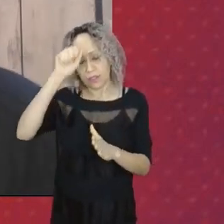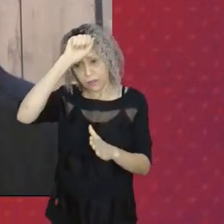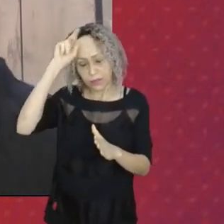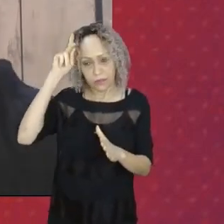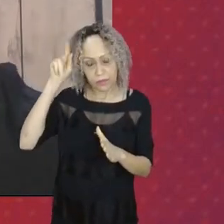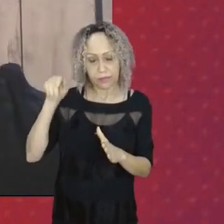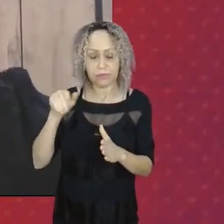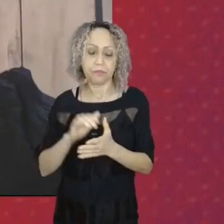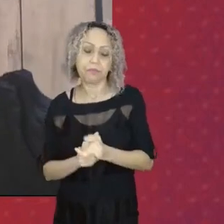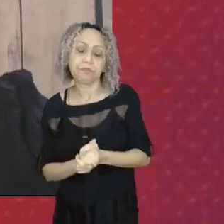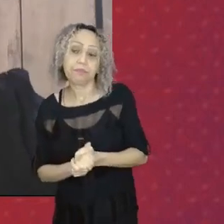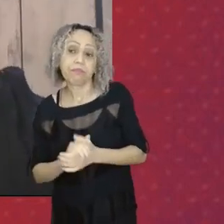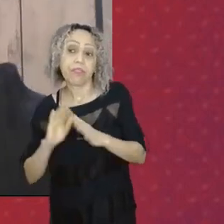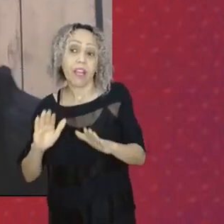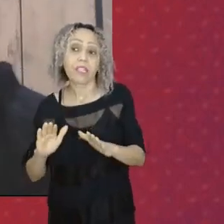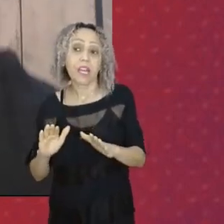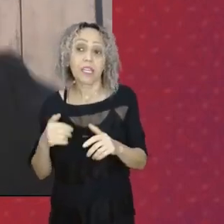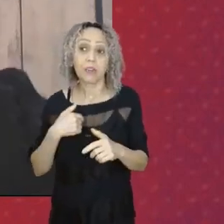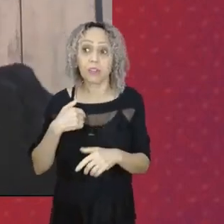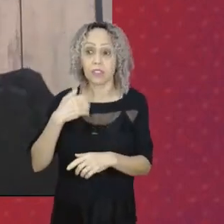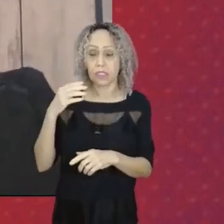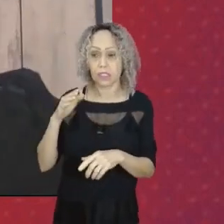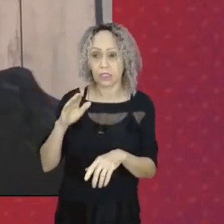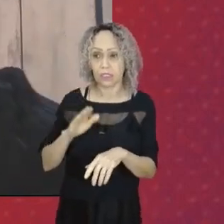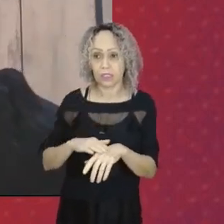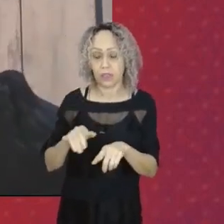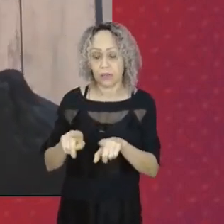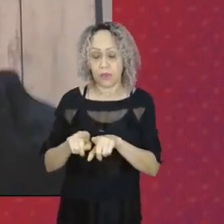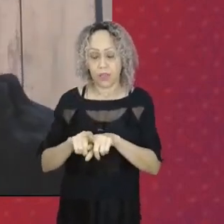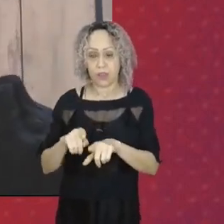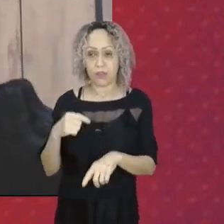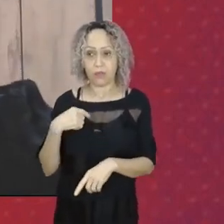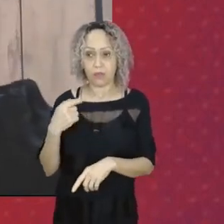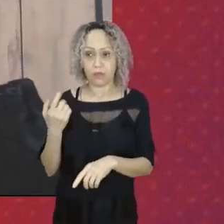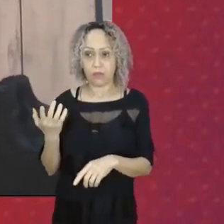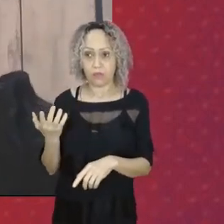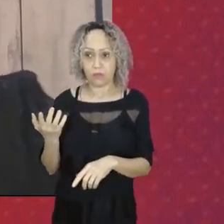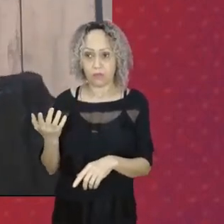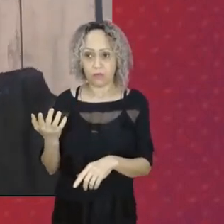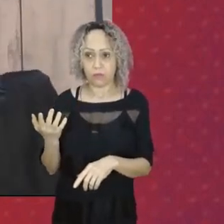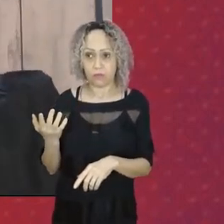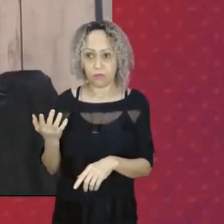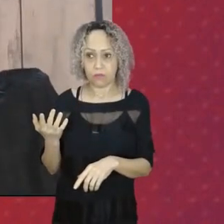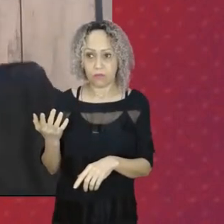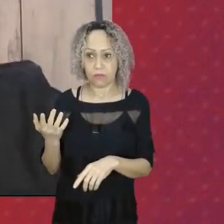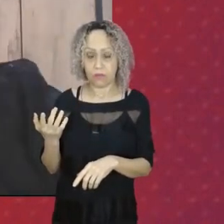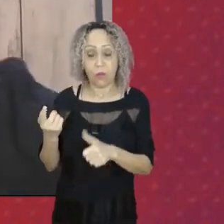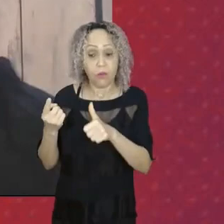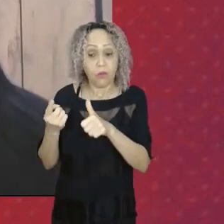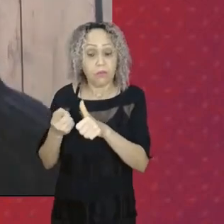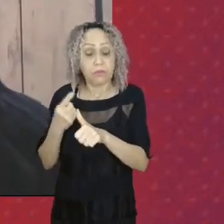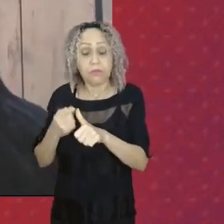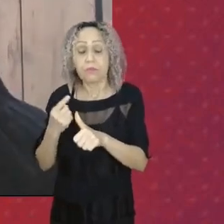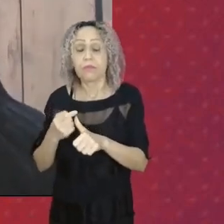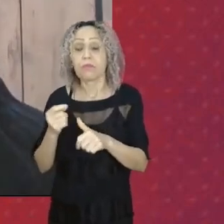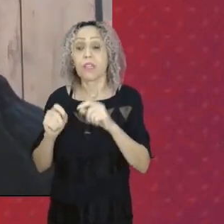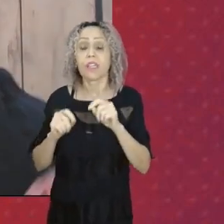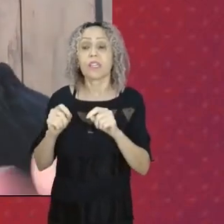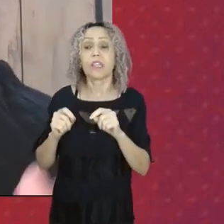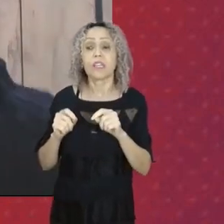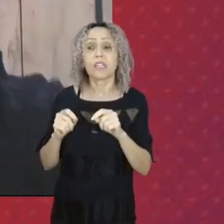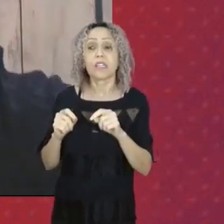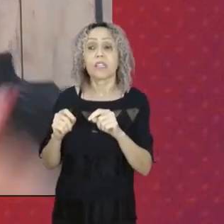da cidade, né? Então, que também abriu muitas portas para as outras mulheres adentrarem a política. E